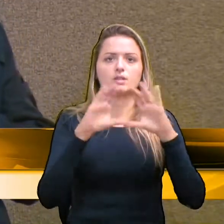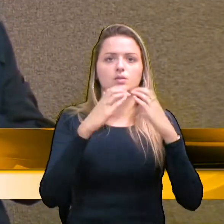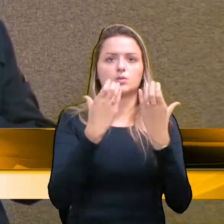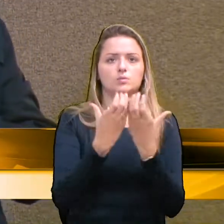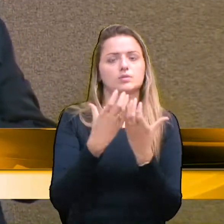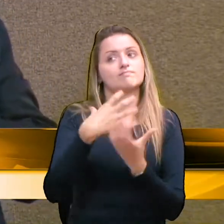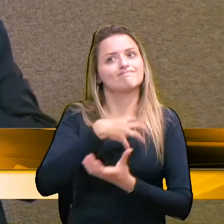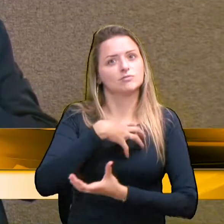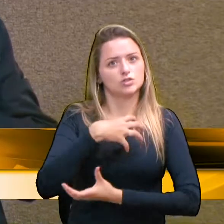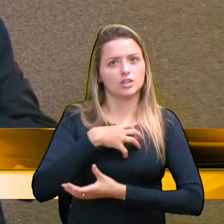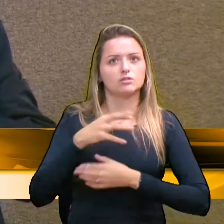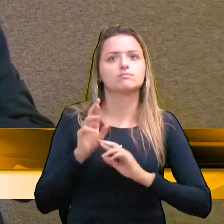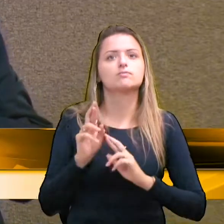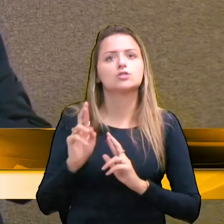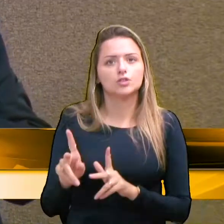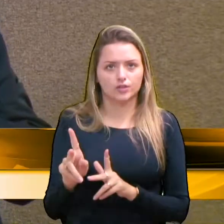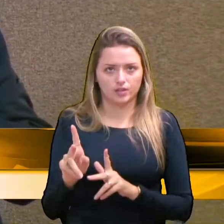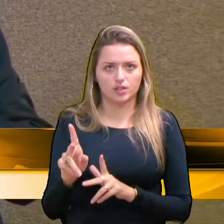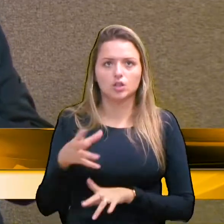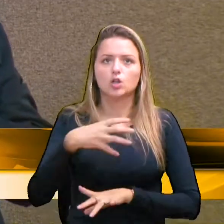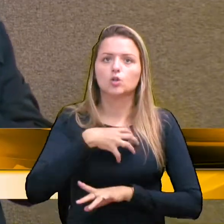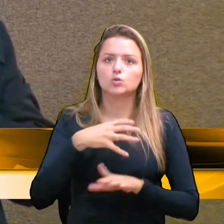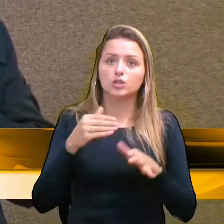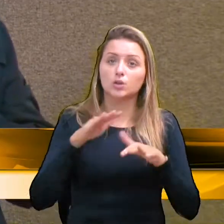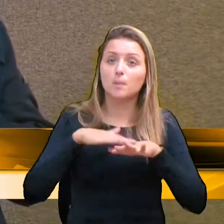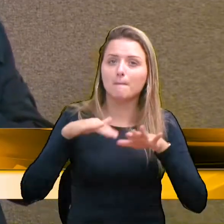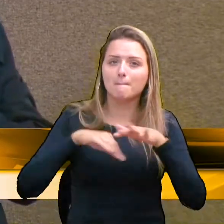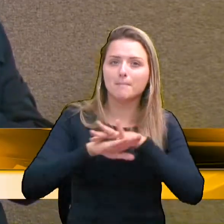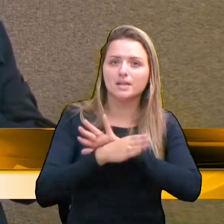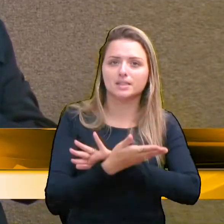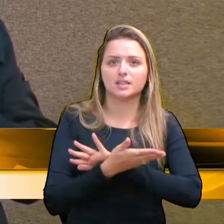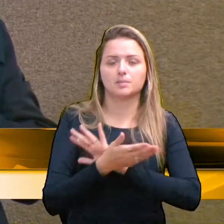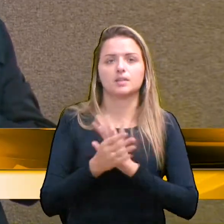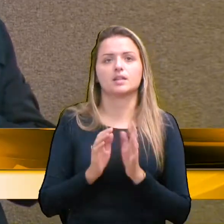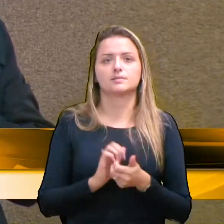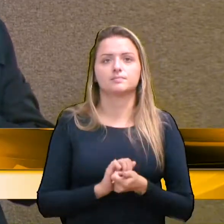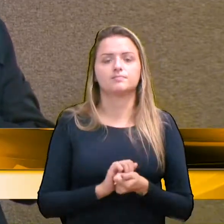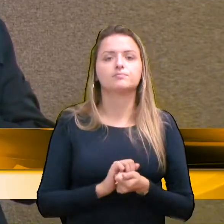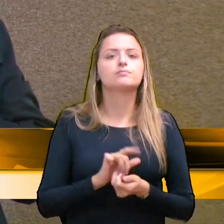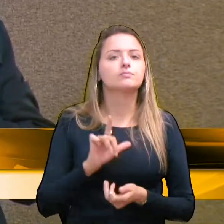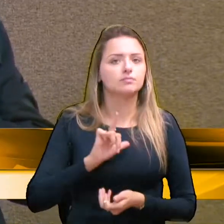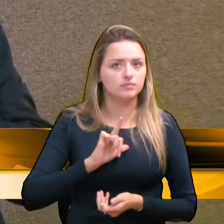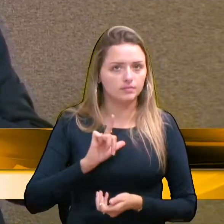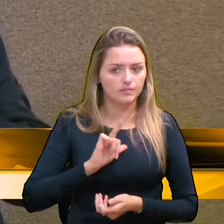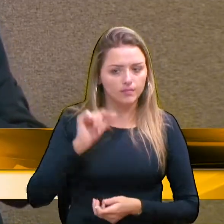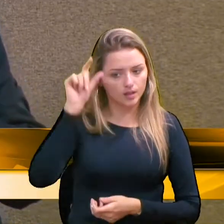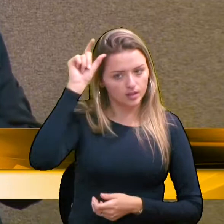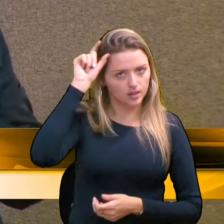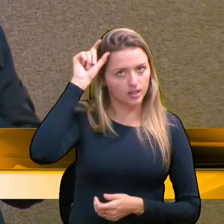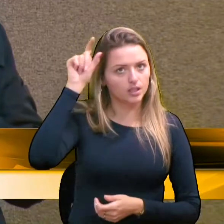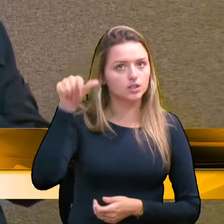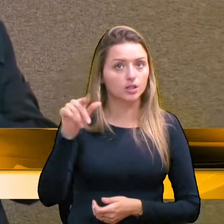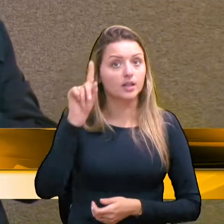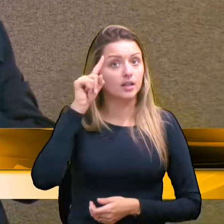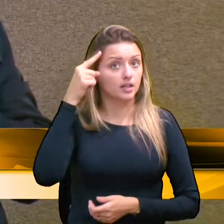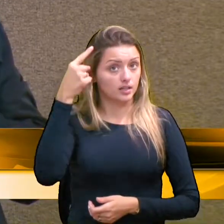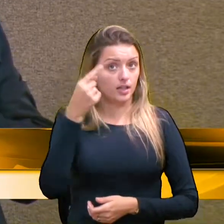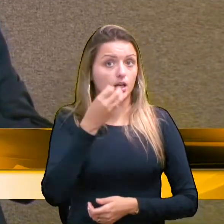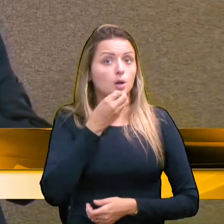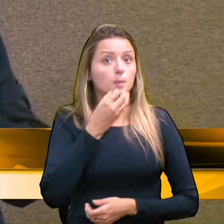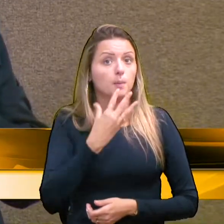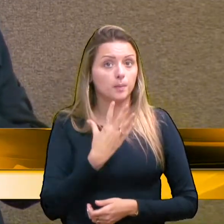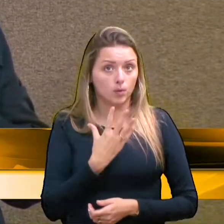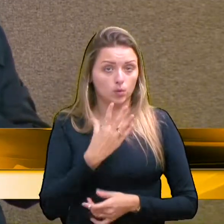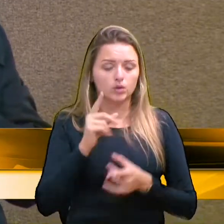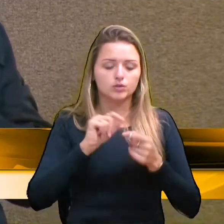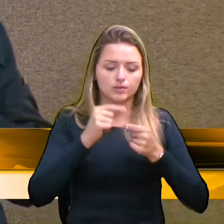seja melhor aperfeiçoado. Não que não exista, vereador Chico Guerra, a ideia boa do ponto de vista